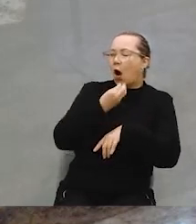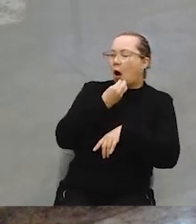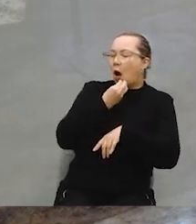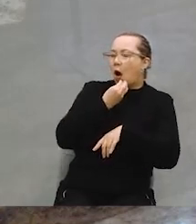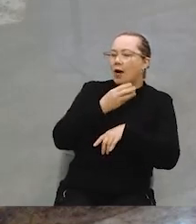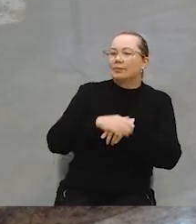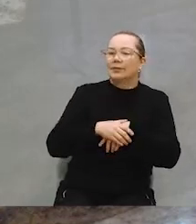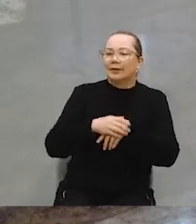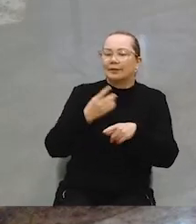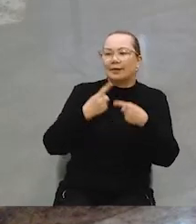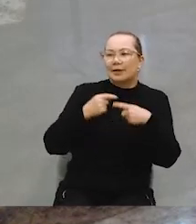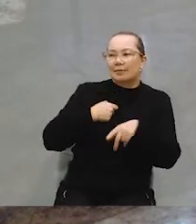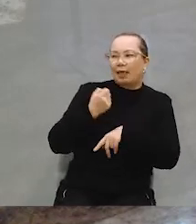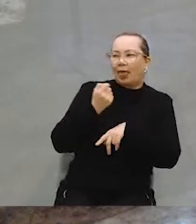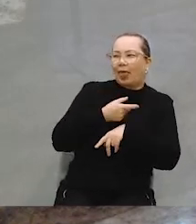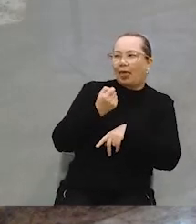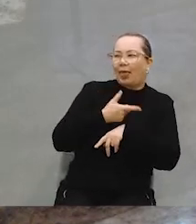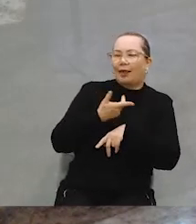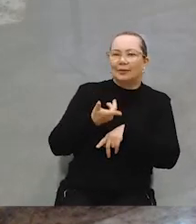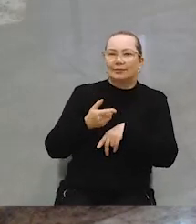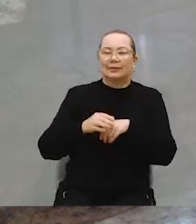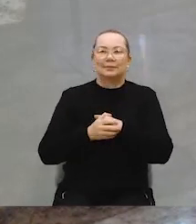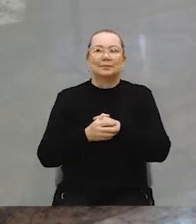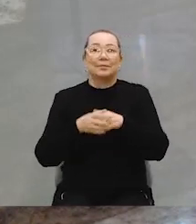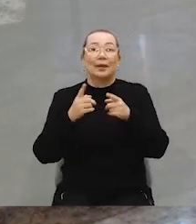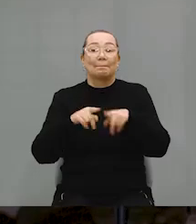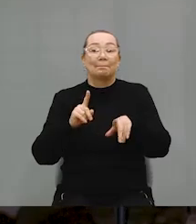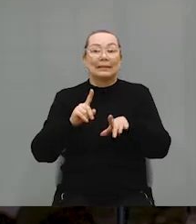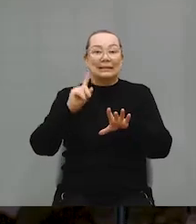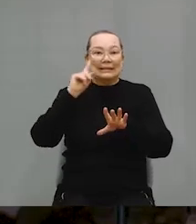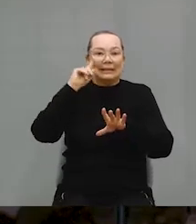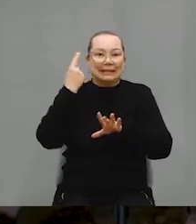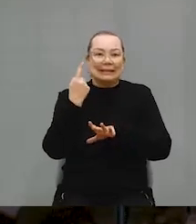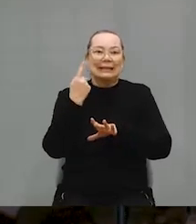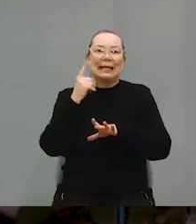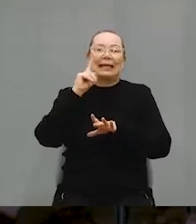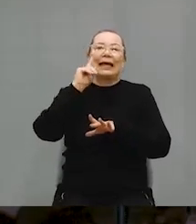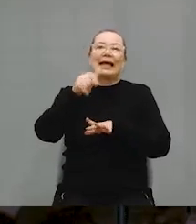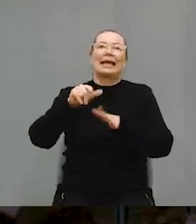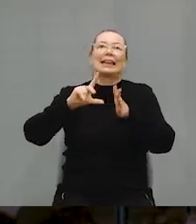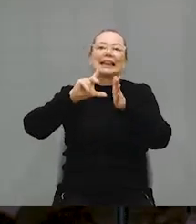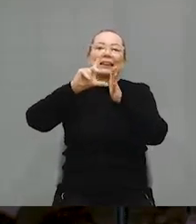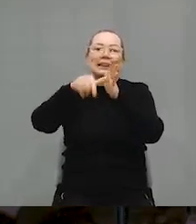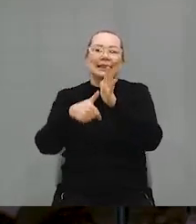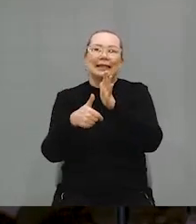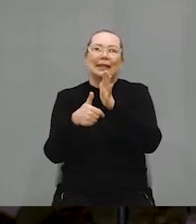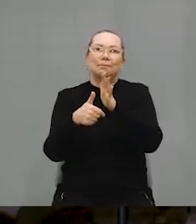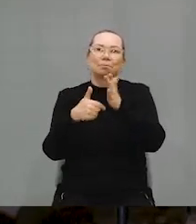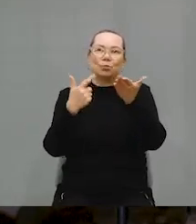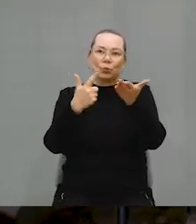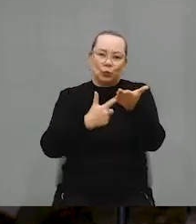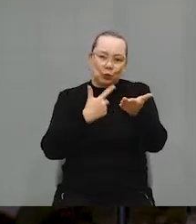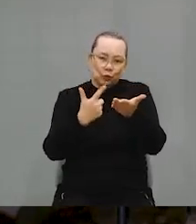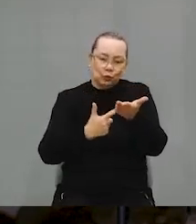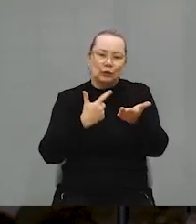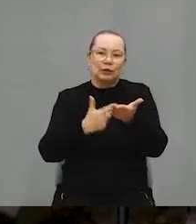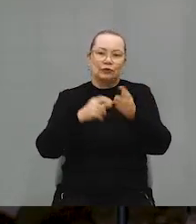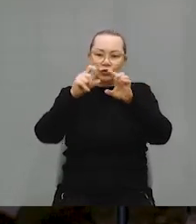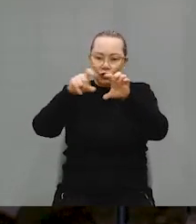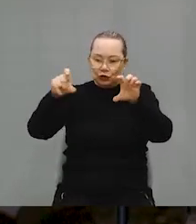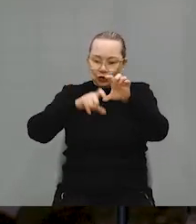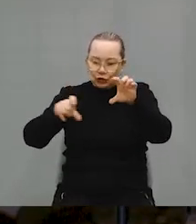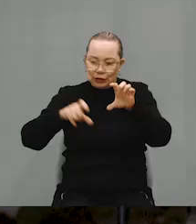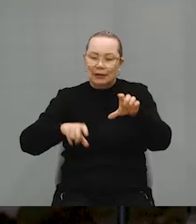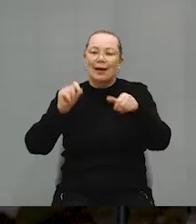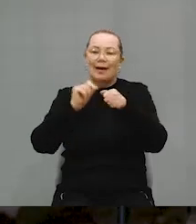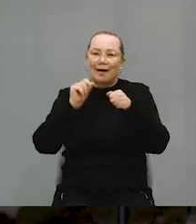sarro dele, né? Mas a ideia é depois depois do livro de tirinhas, a gente